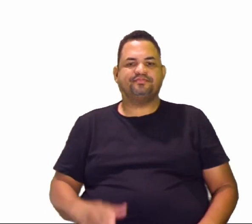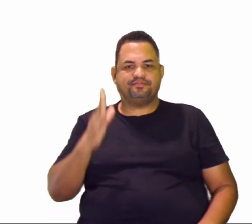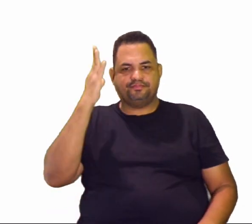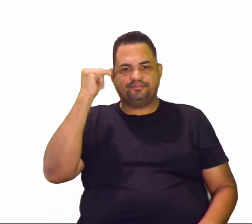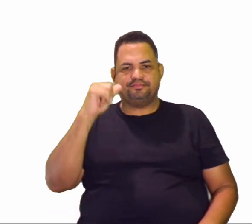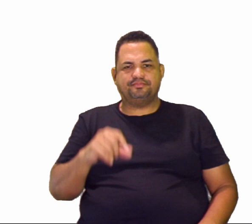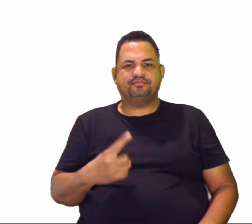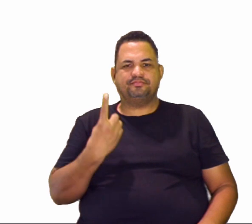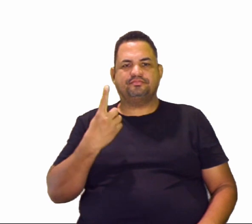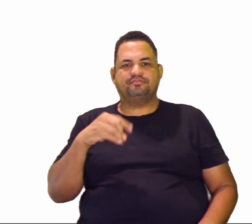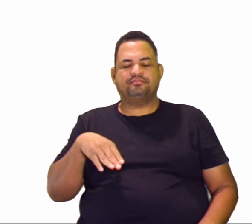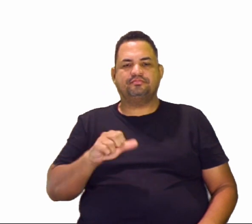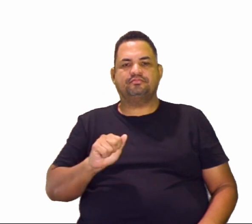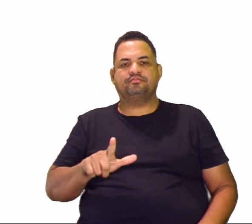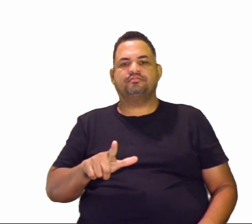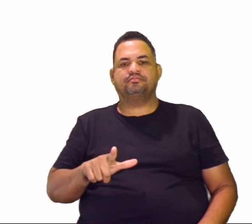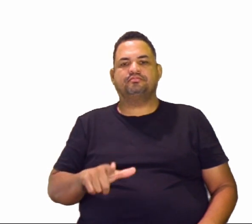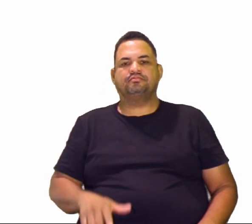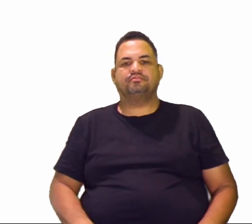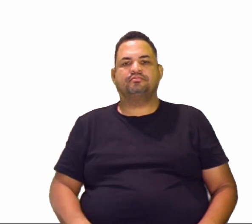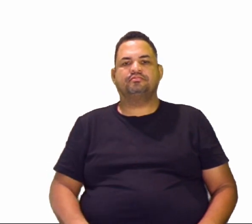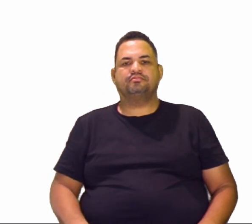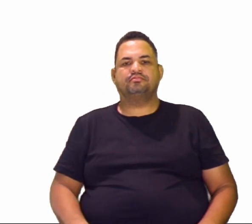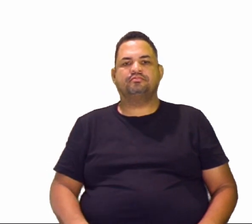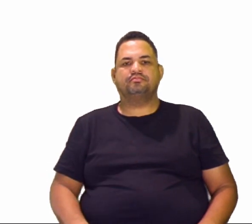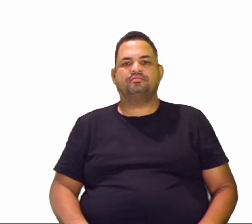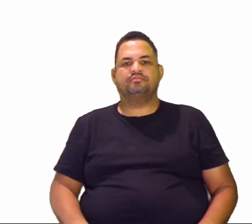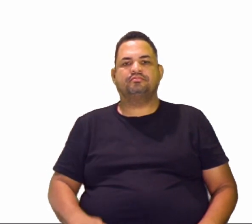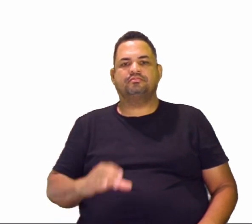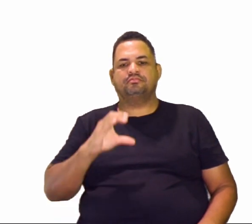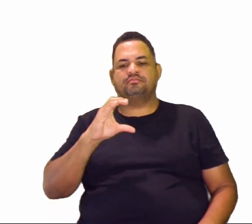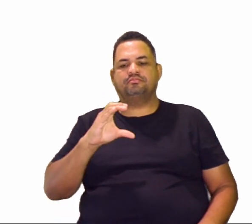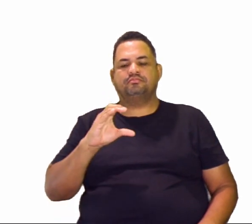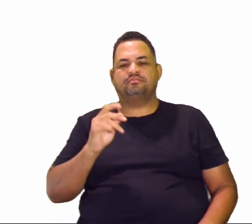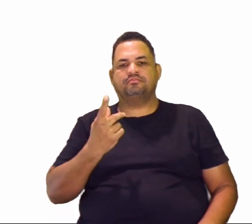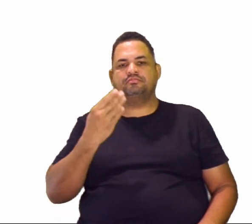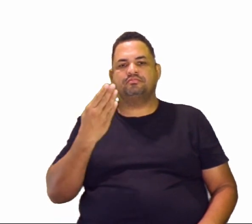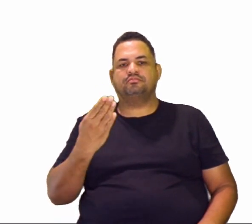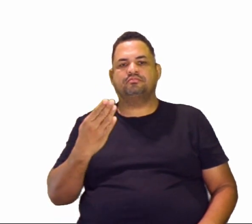sabia que 1 mol de CH4